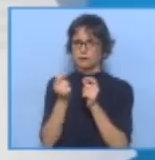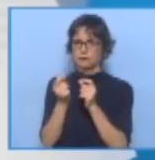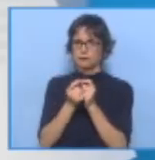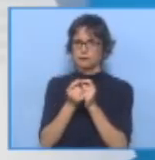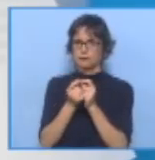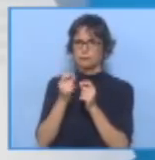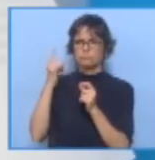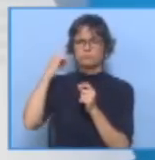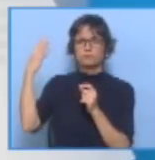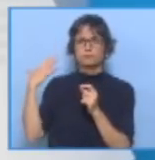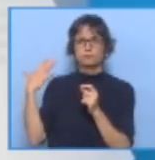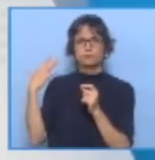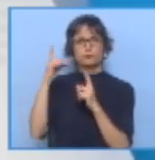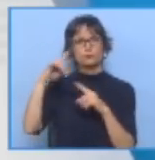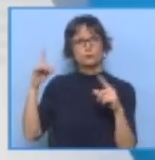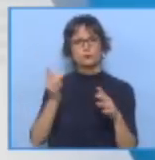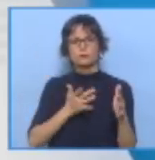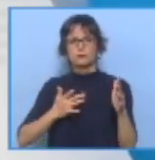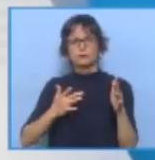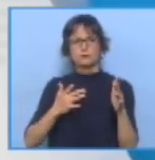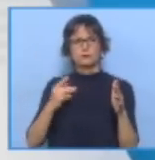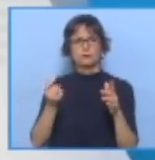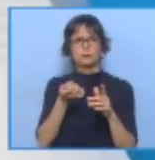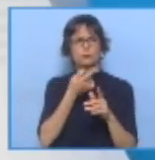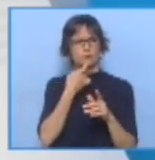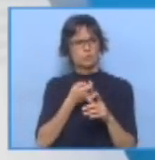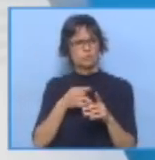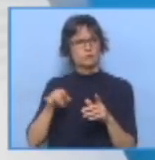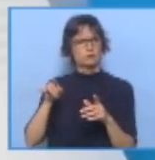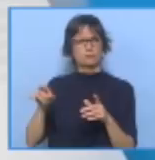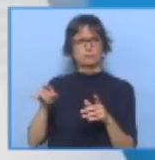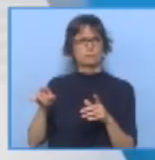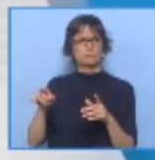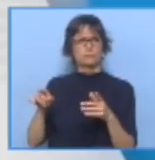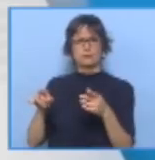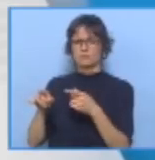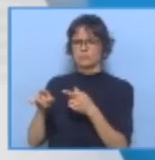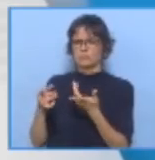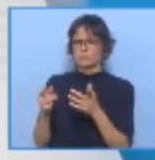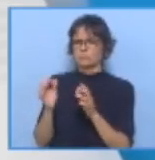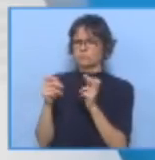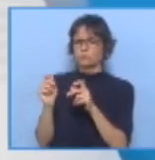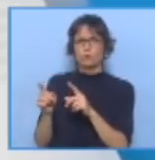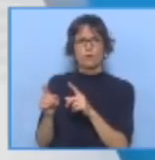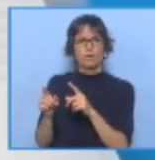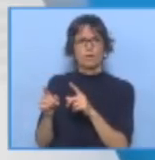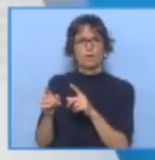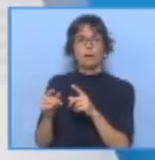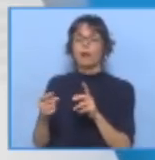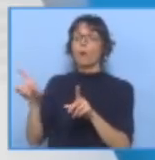servo respondeu-lhe: o teu irmão voltou e teu pai mandou matar o vitelo gordo porque ele chegou são e